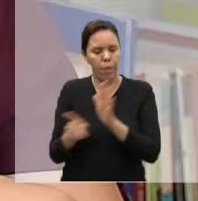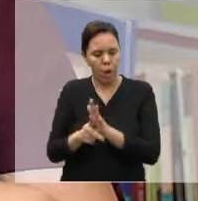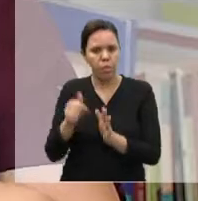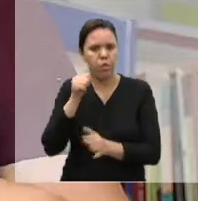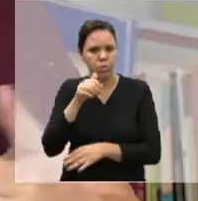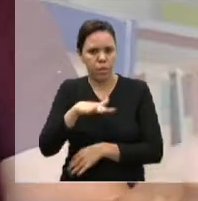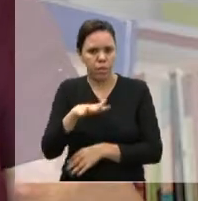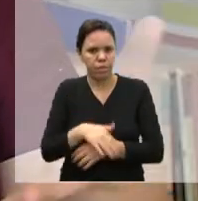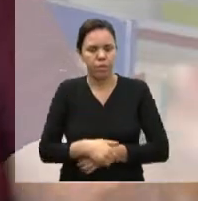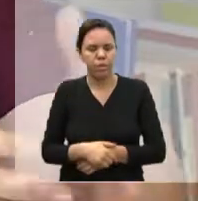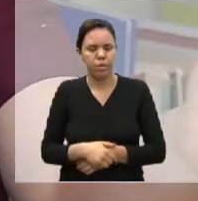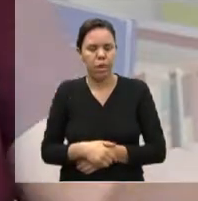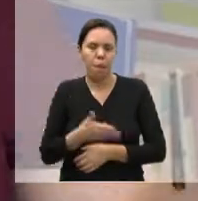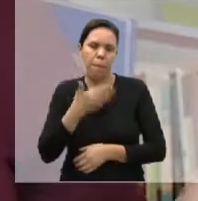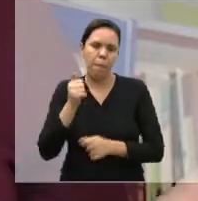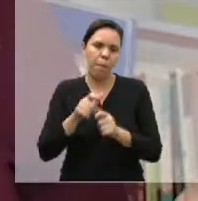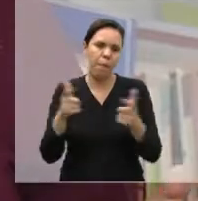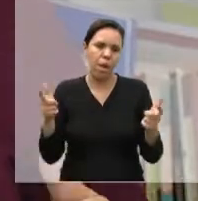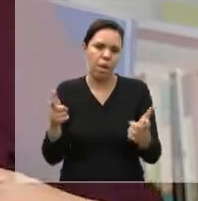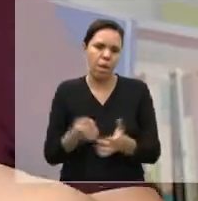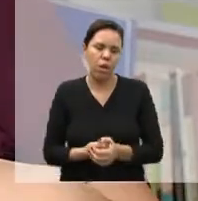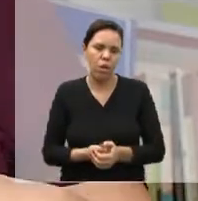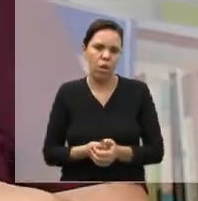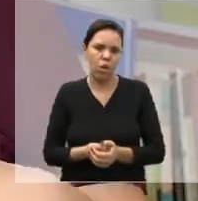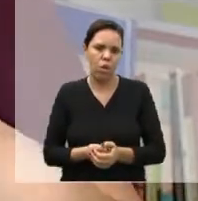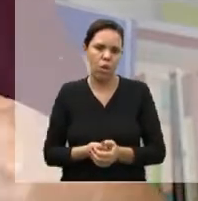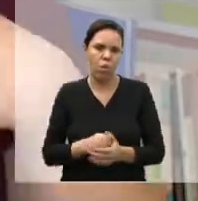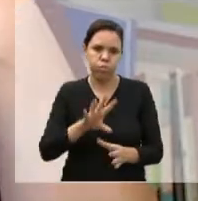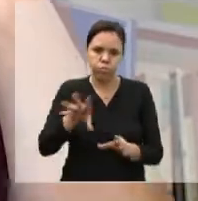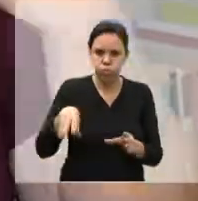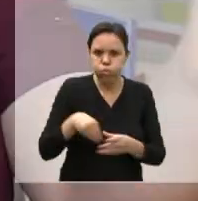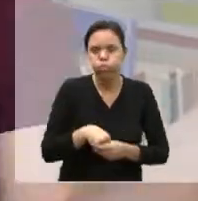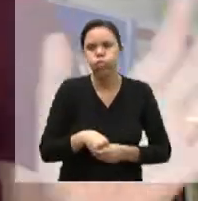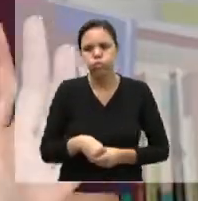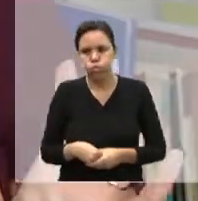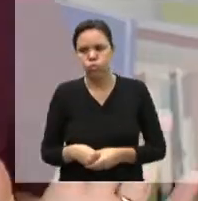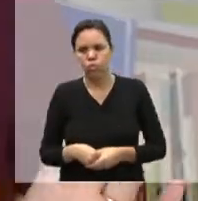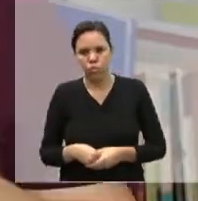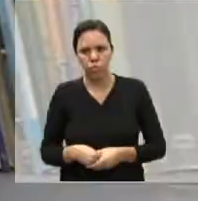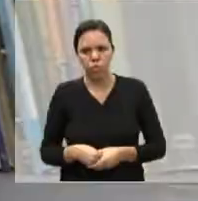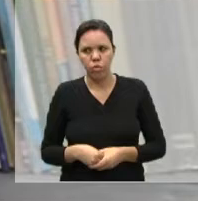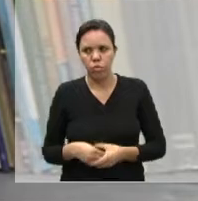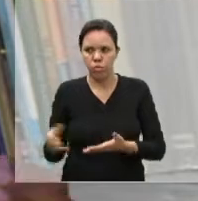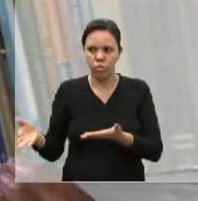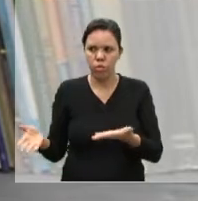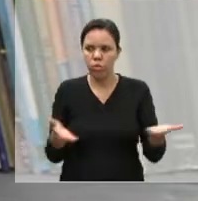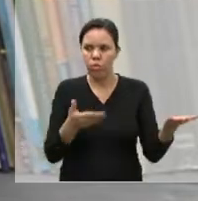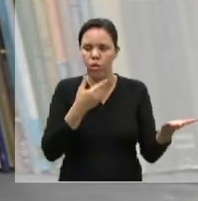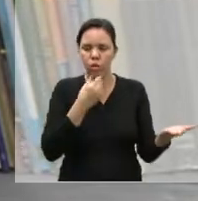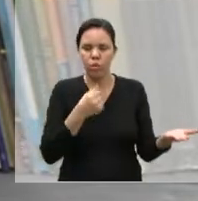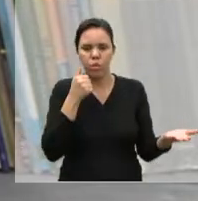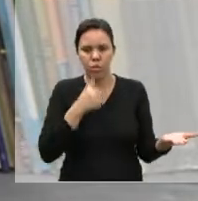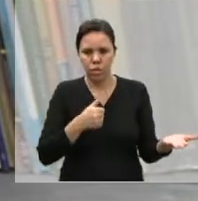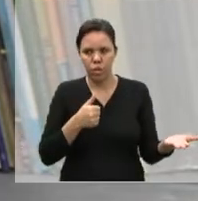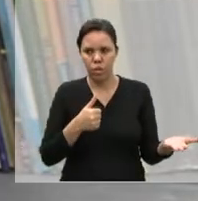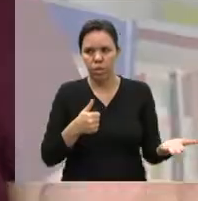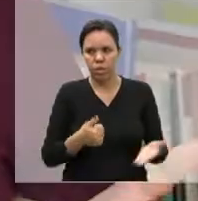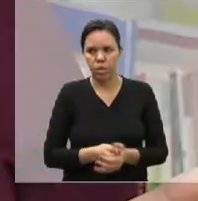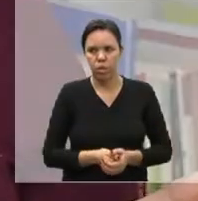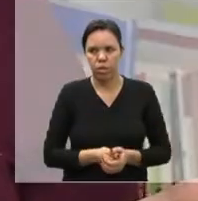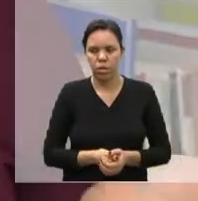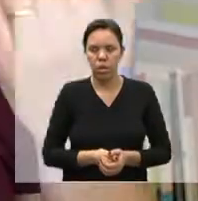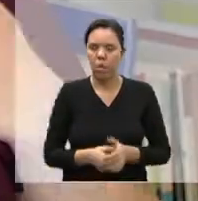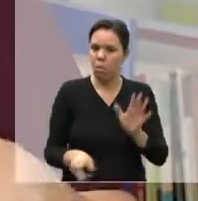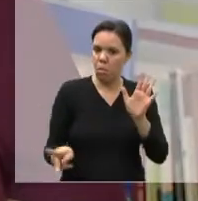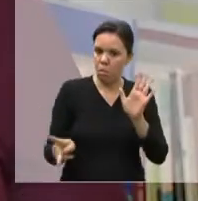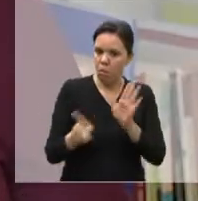englobar, trazer homens e mulheres com suas especificidades, cada um com seu tipo. Né? É um ganho, você aumenta